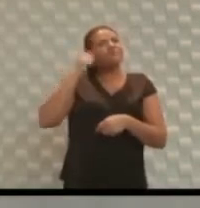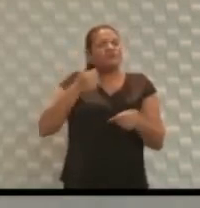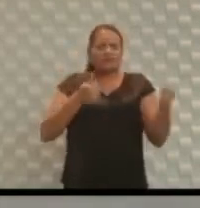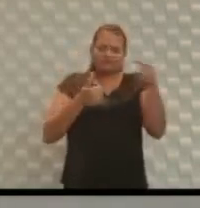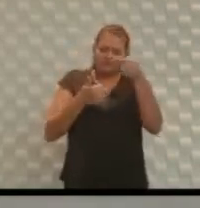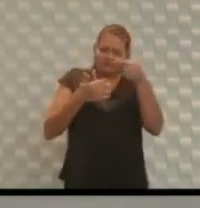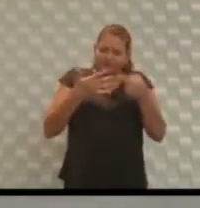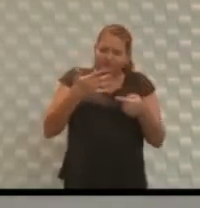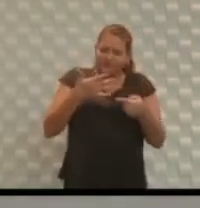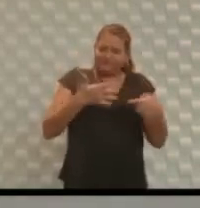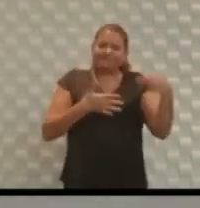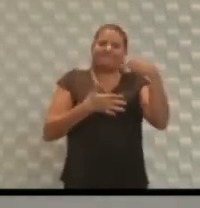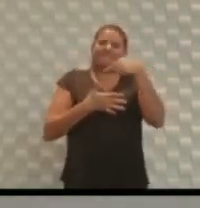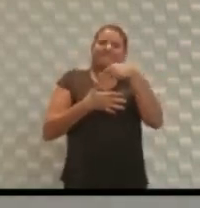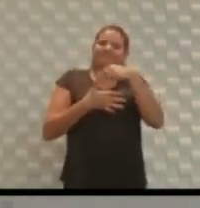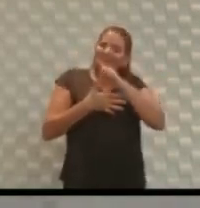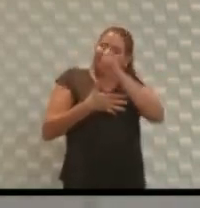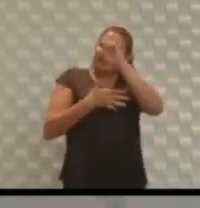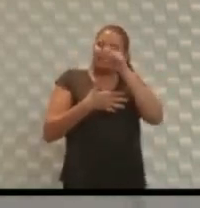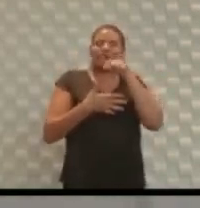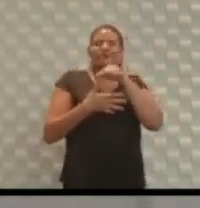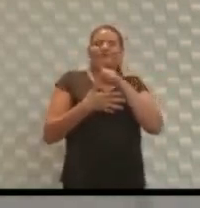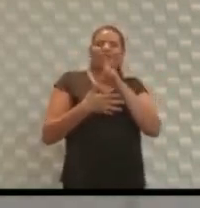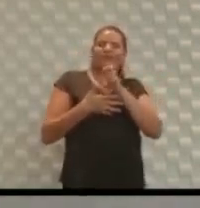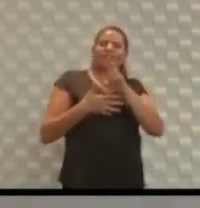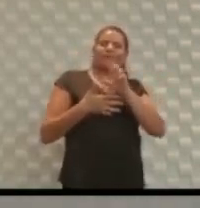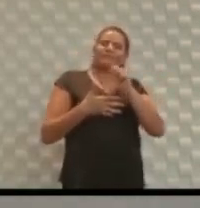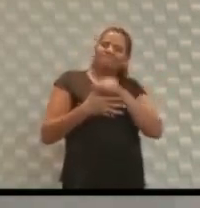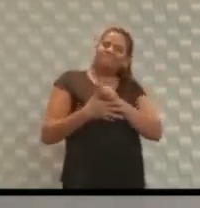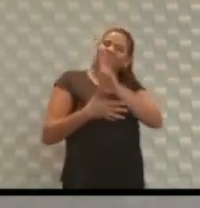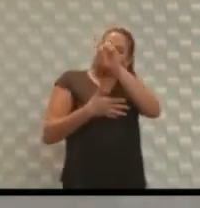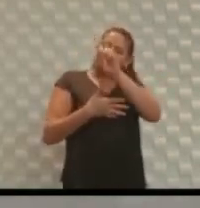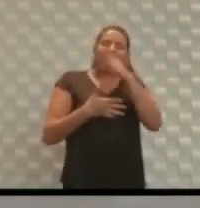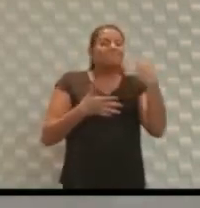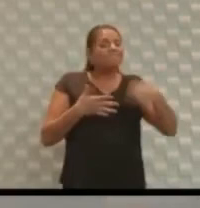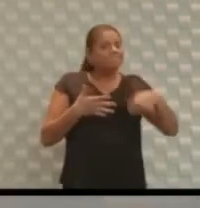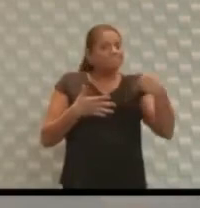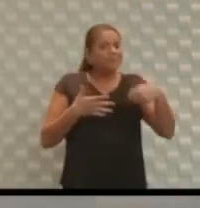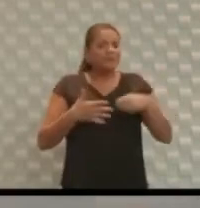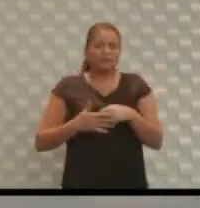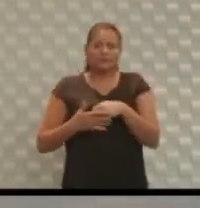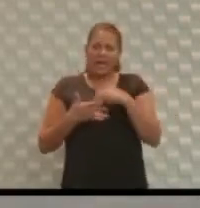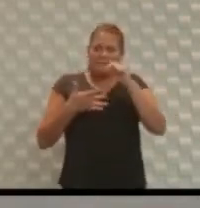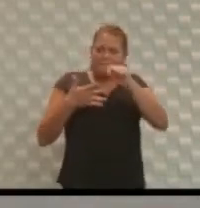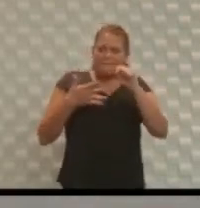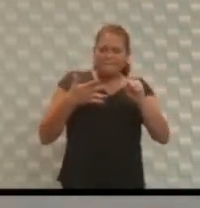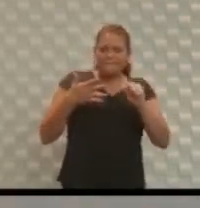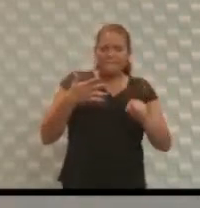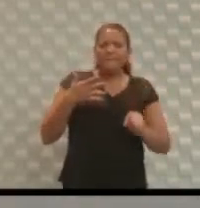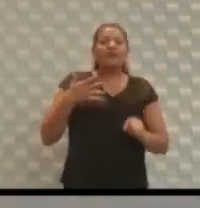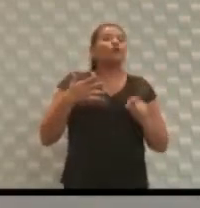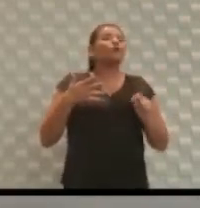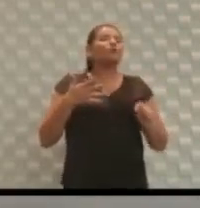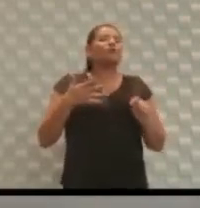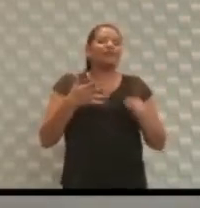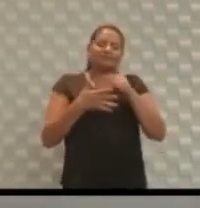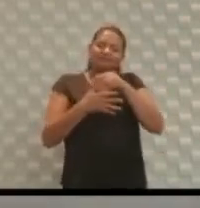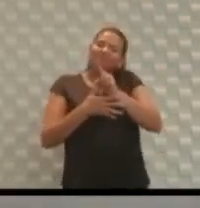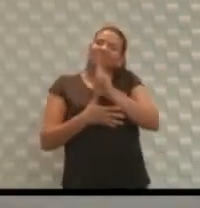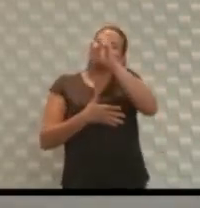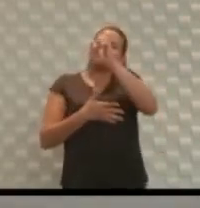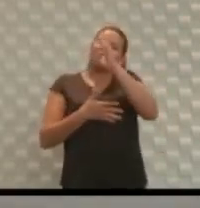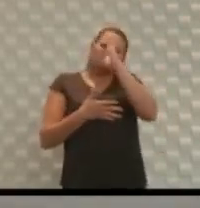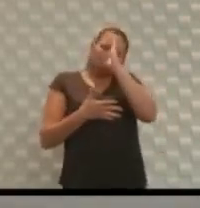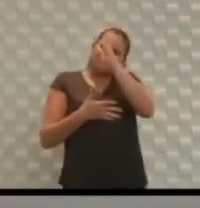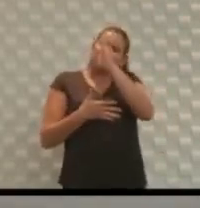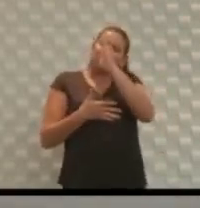os outros objetivos, construir uma casa bem sólida, viver bem os seus papéis, porque você vai